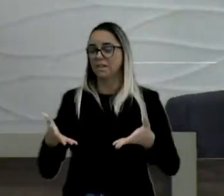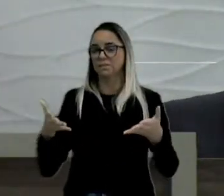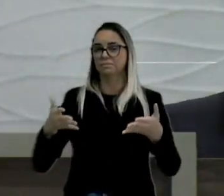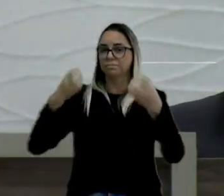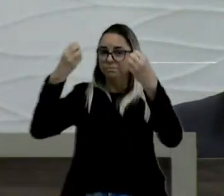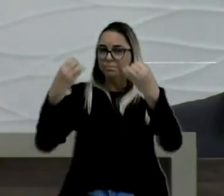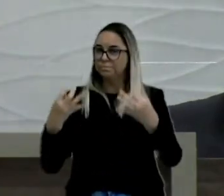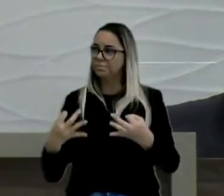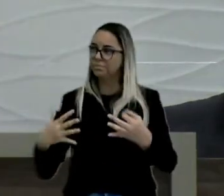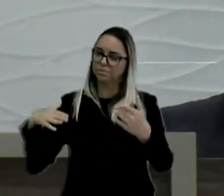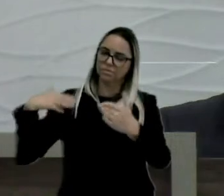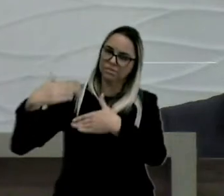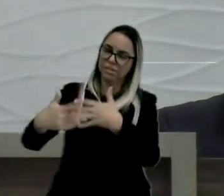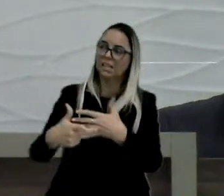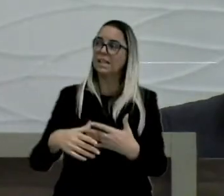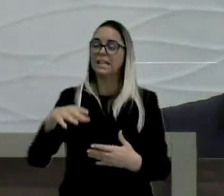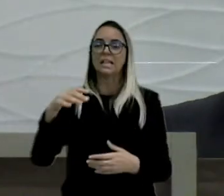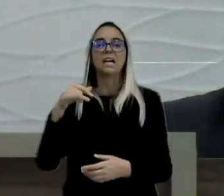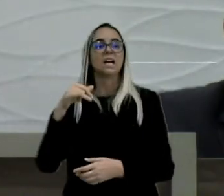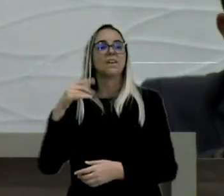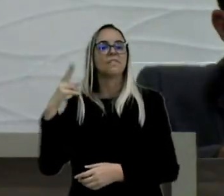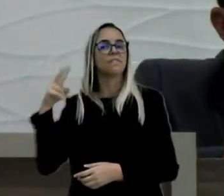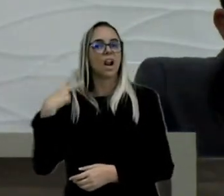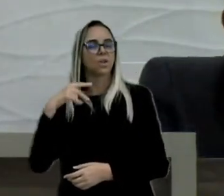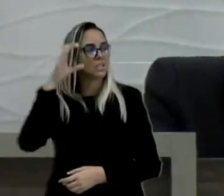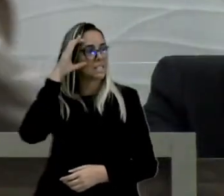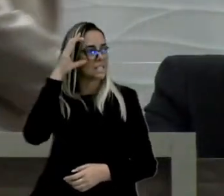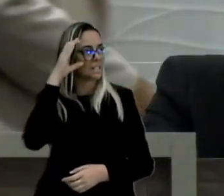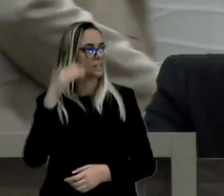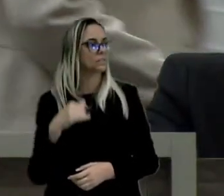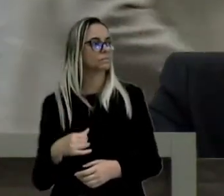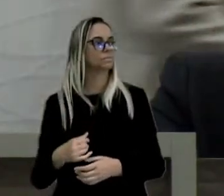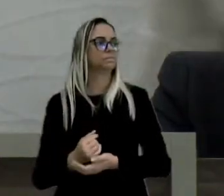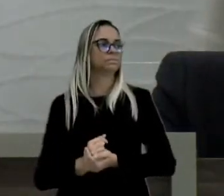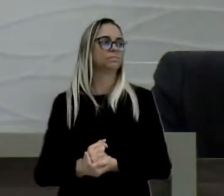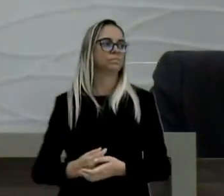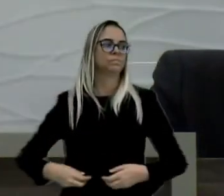discussão discutindo a vereadora leía da Rua